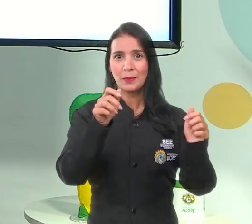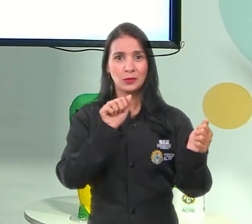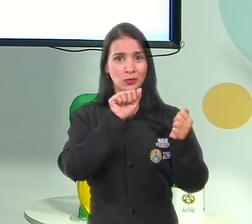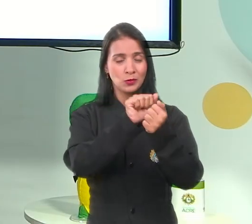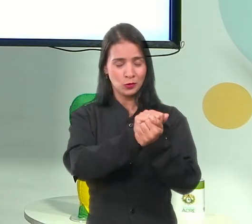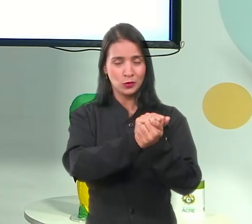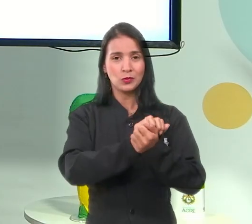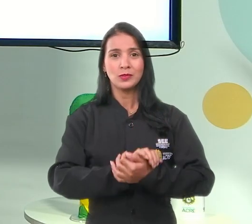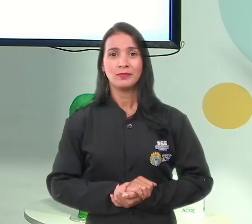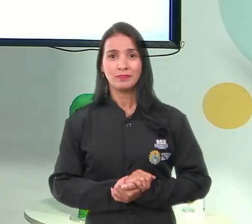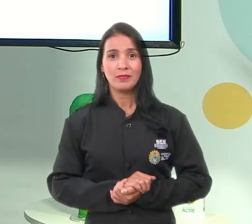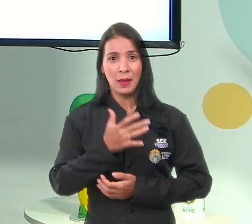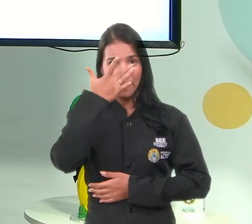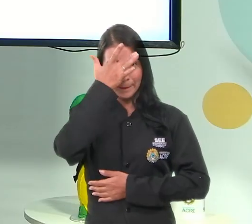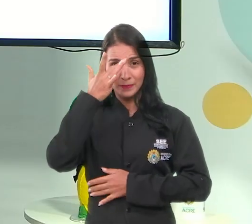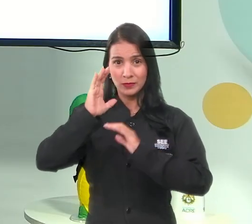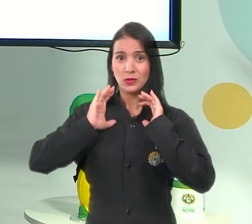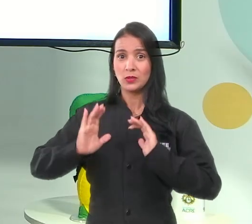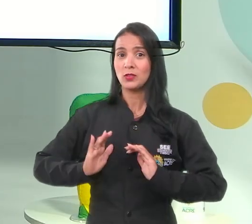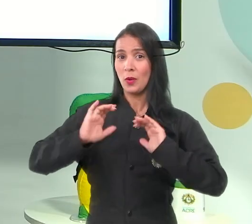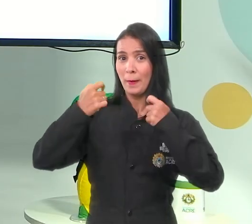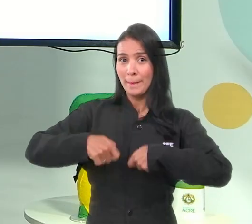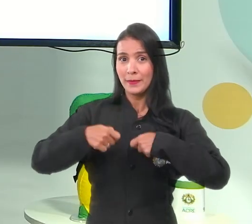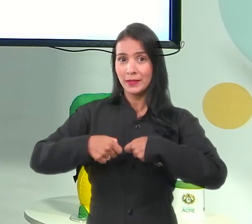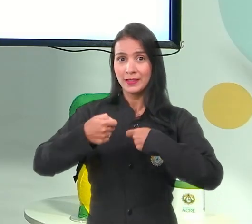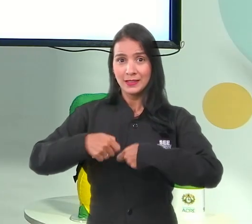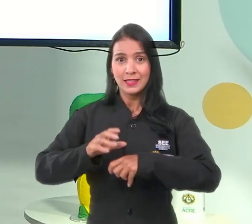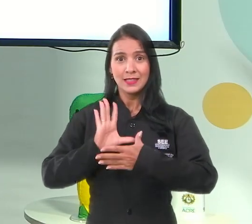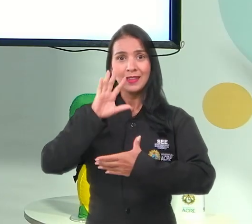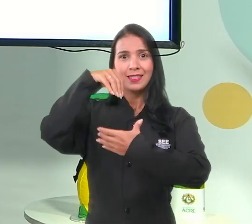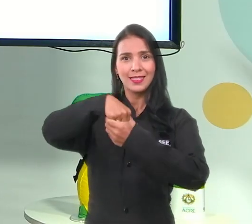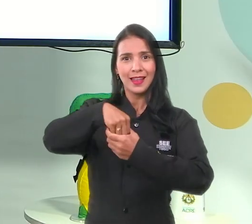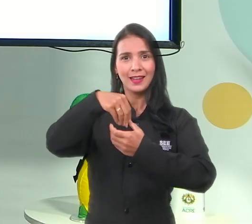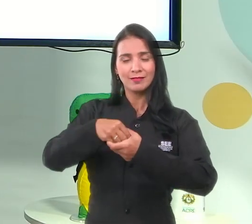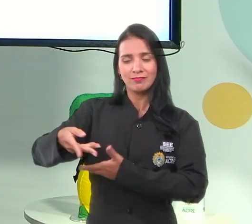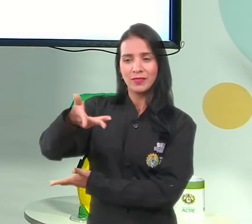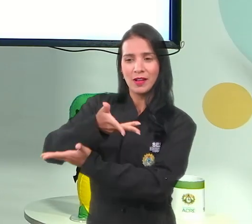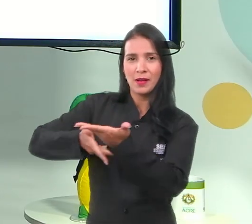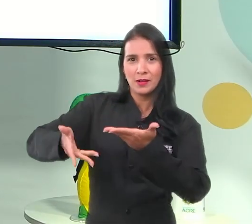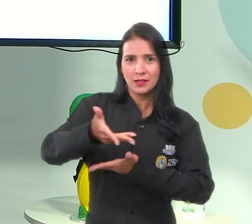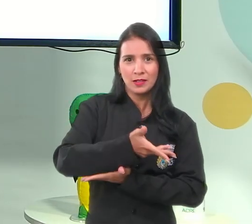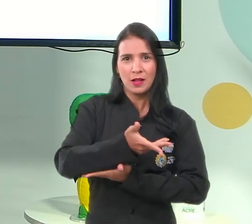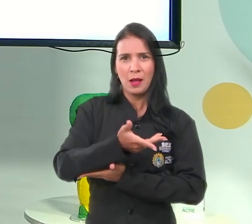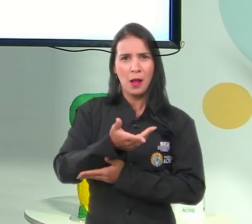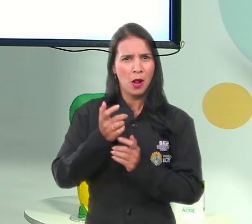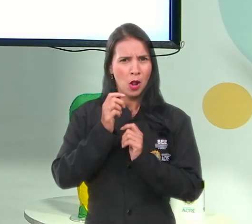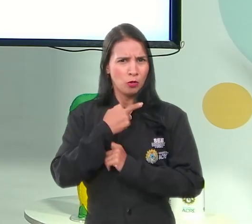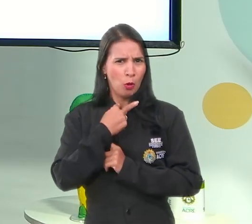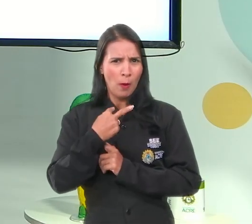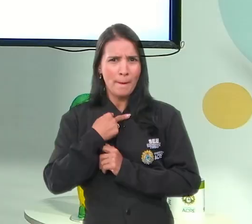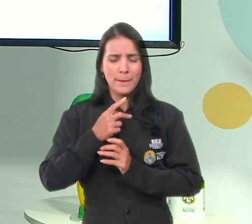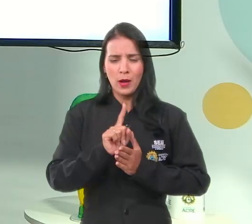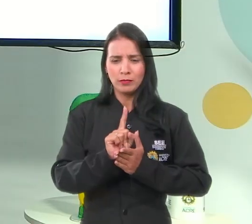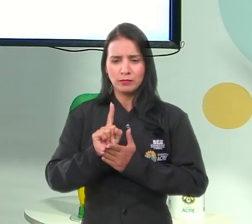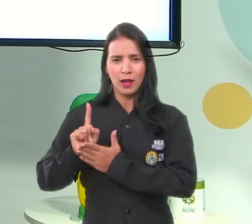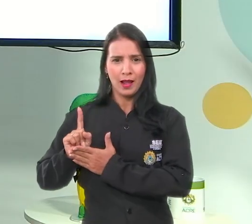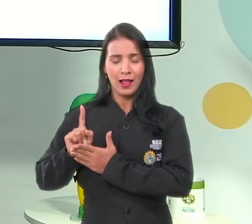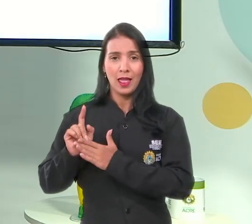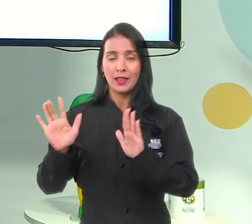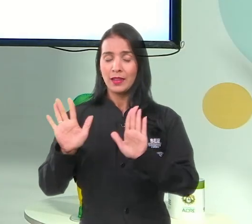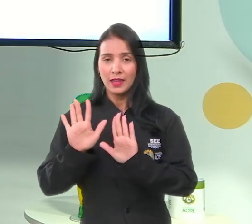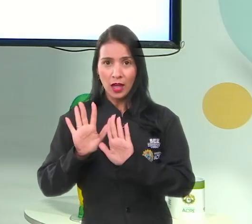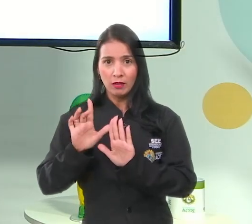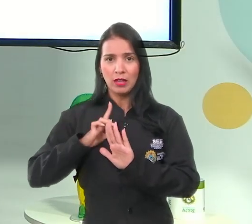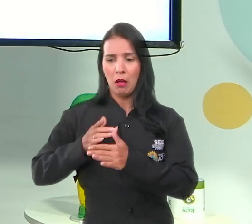tem que ser atuante. O cidadão ele não pode se restringir ao entendimento limitado